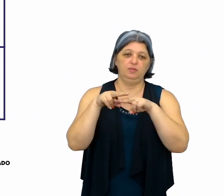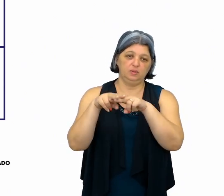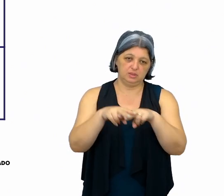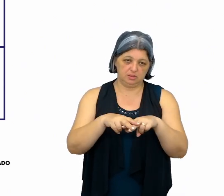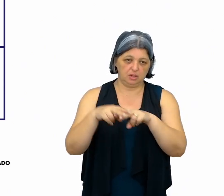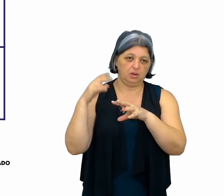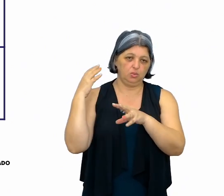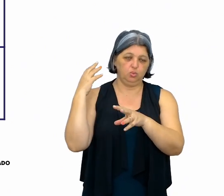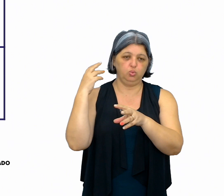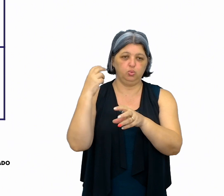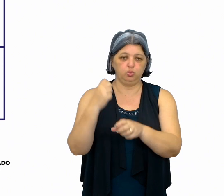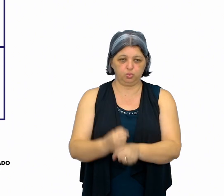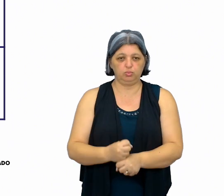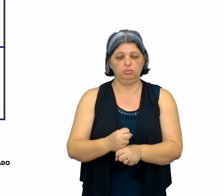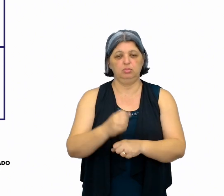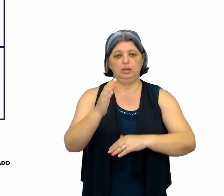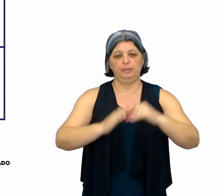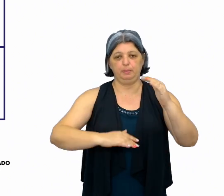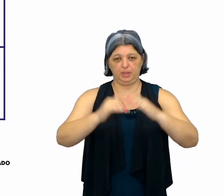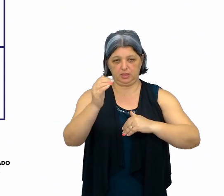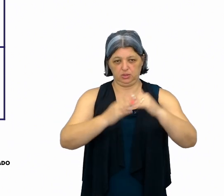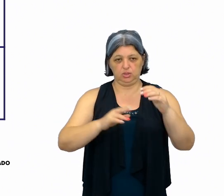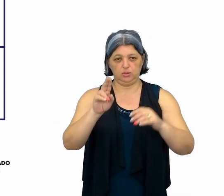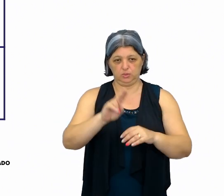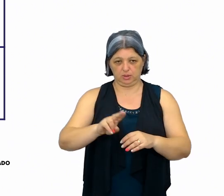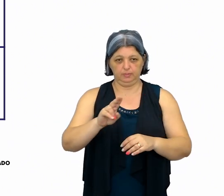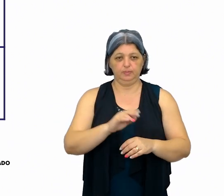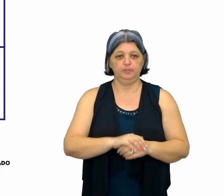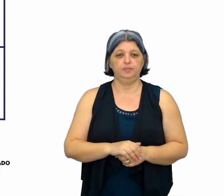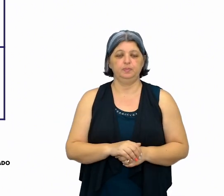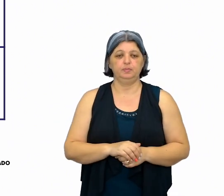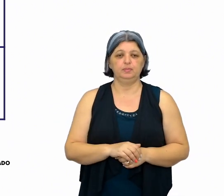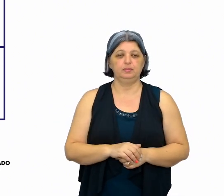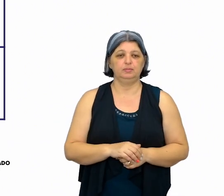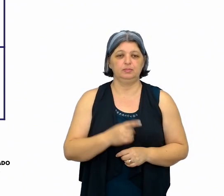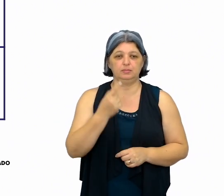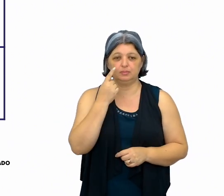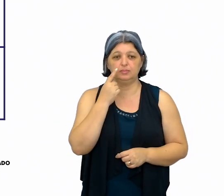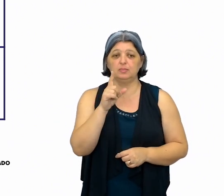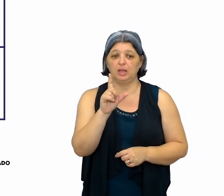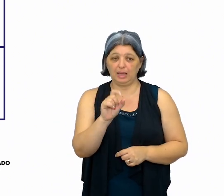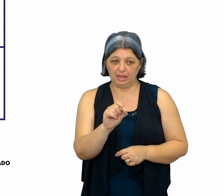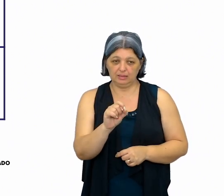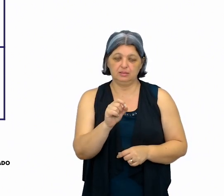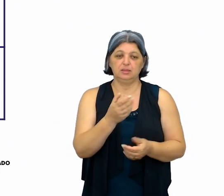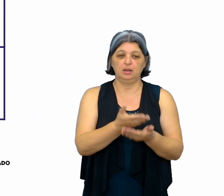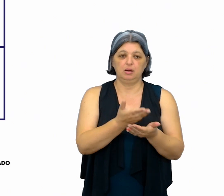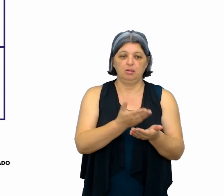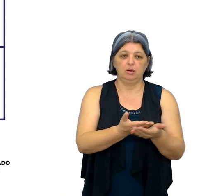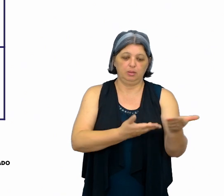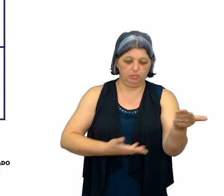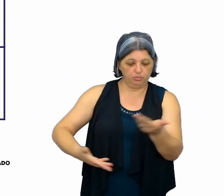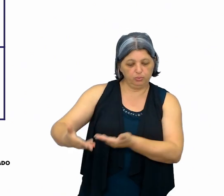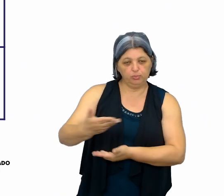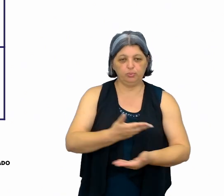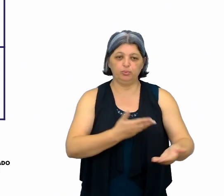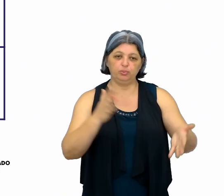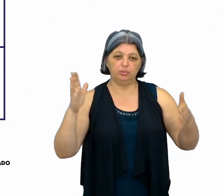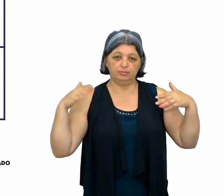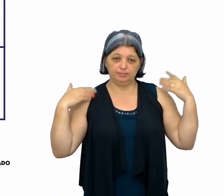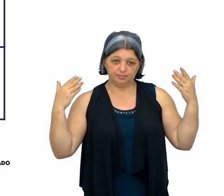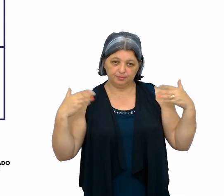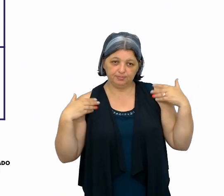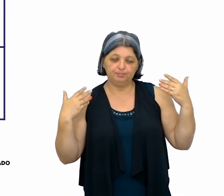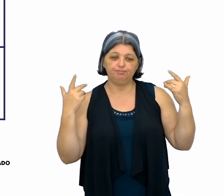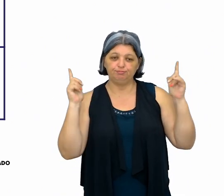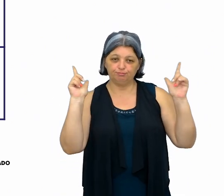de colocar a mão na massa. E na aula 10, é hora de compartilhar e se divertir. A proposta